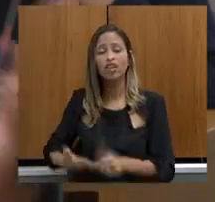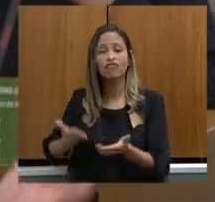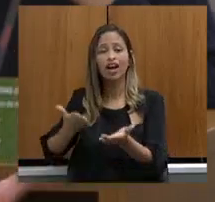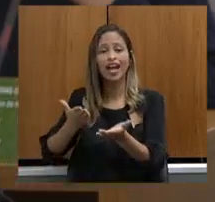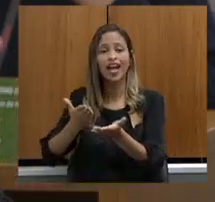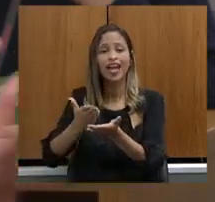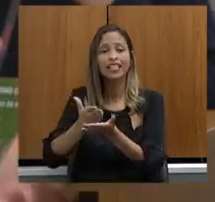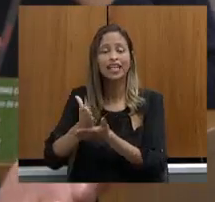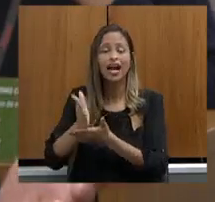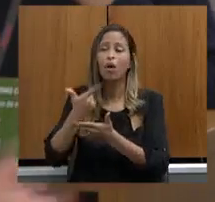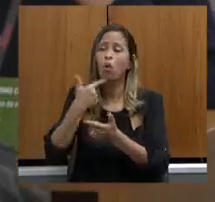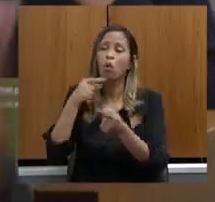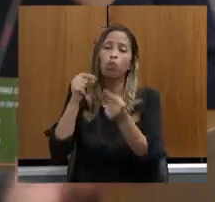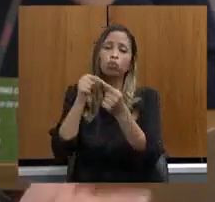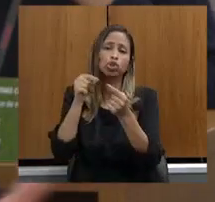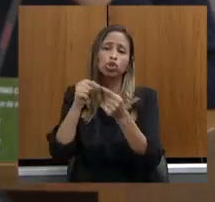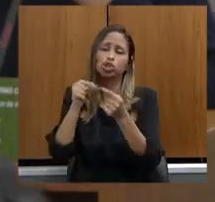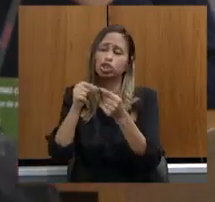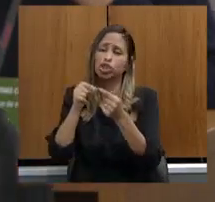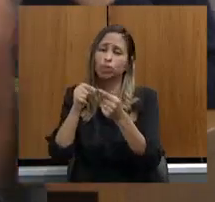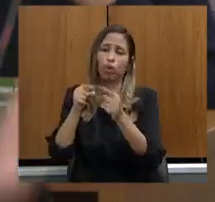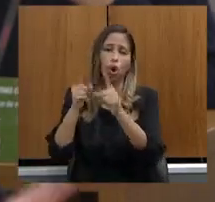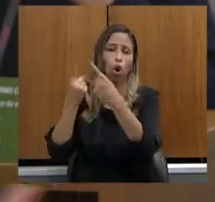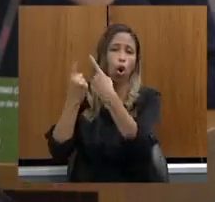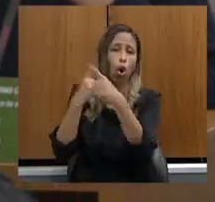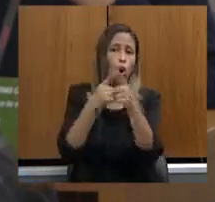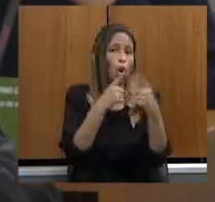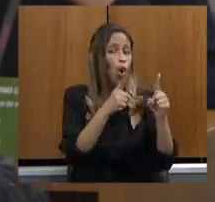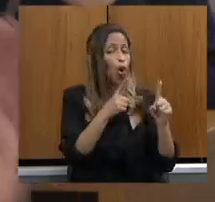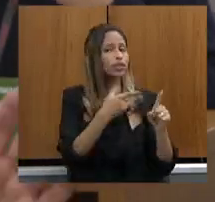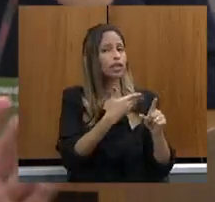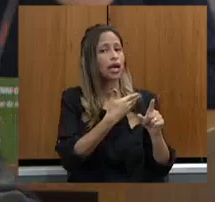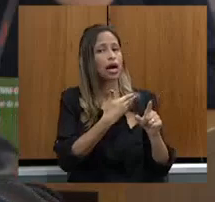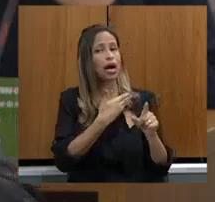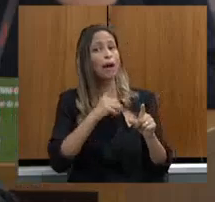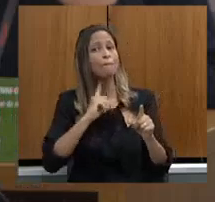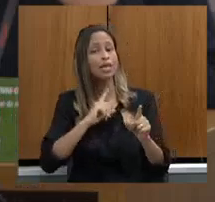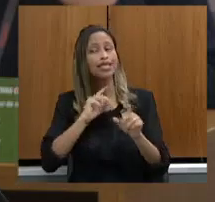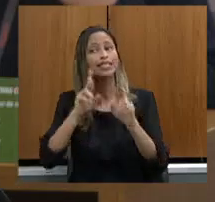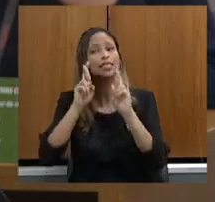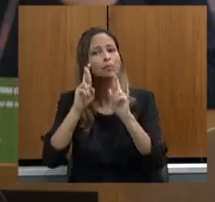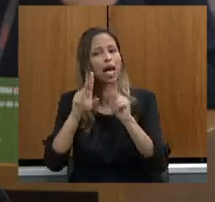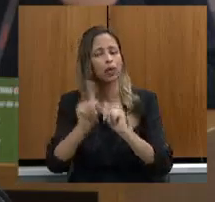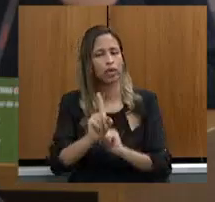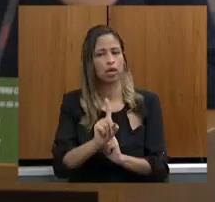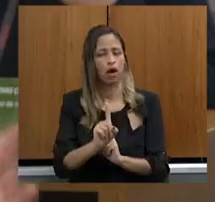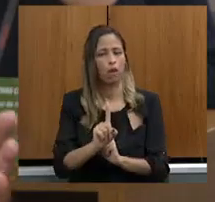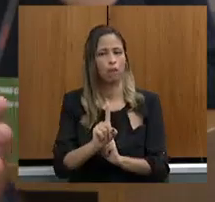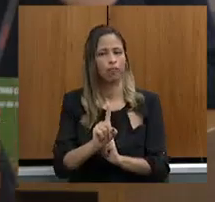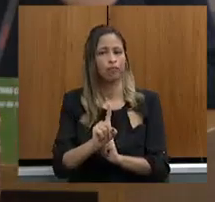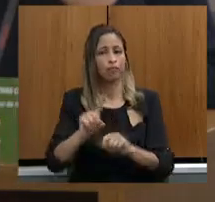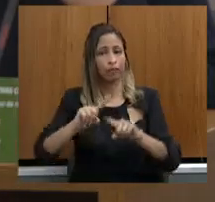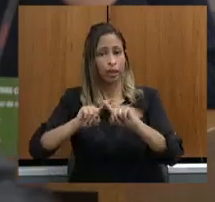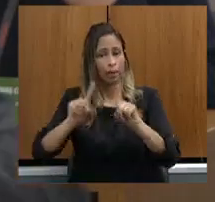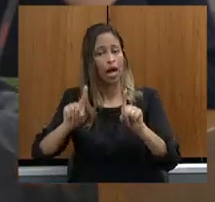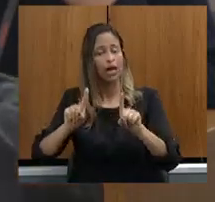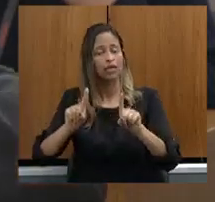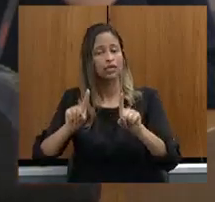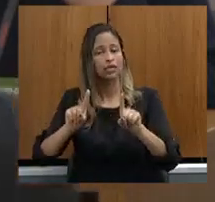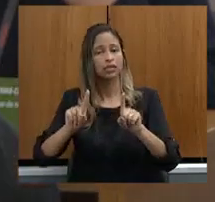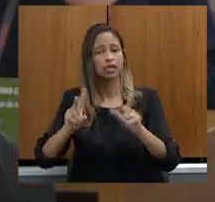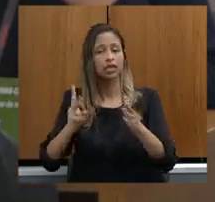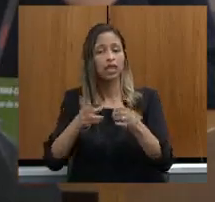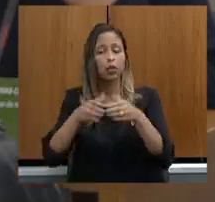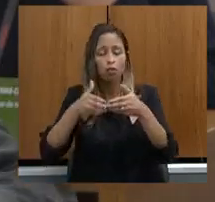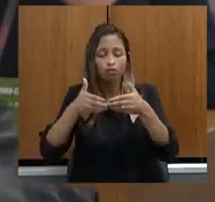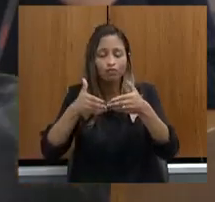entrar com algum tipo de retaliação contra Minas contra o governo de Minas Espero que não mas de qualquer maneira a um